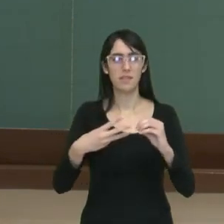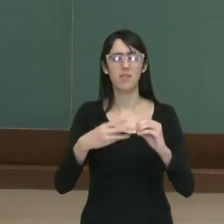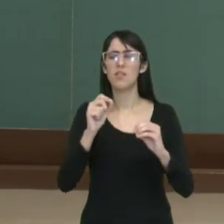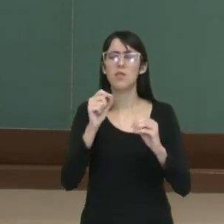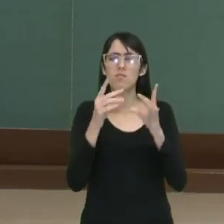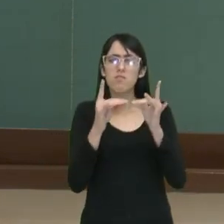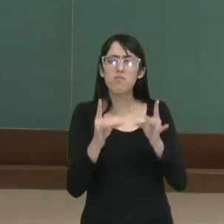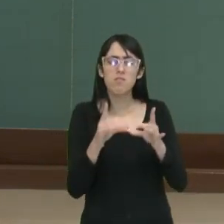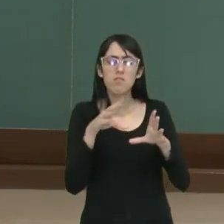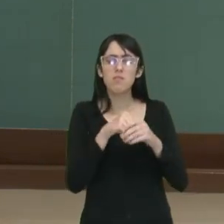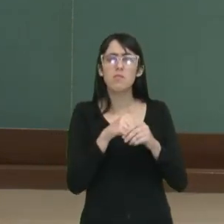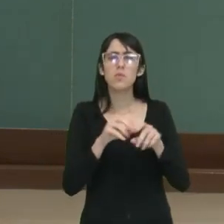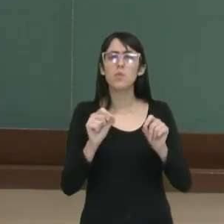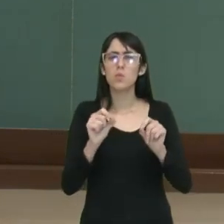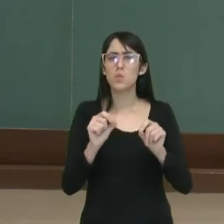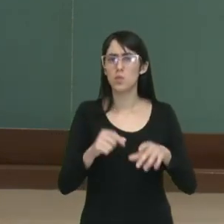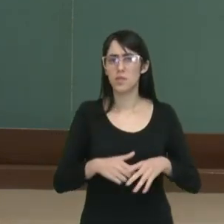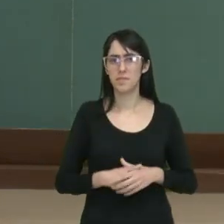são formados?